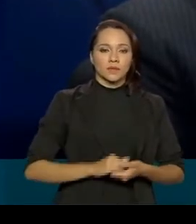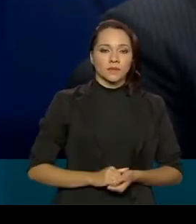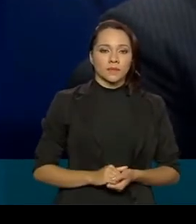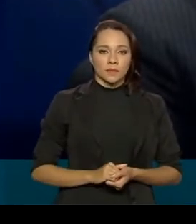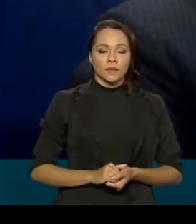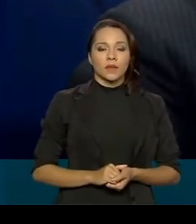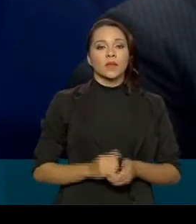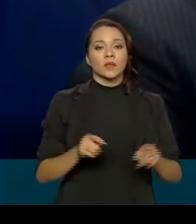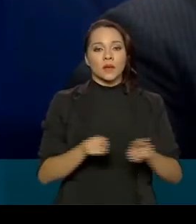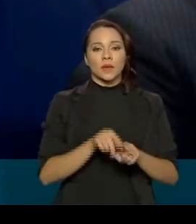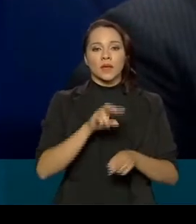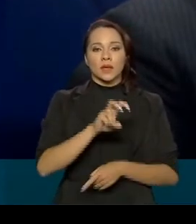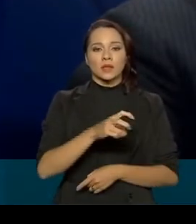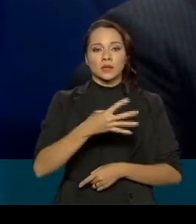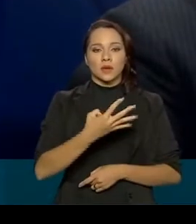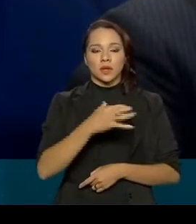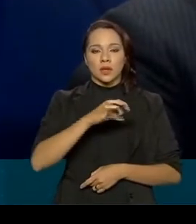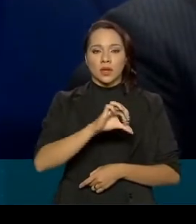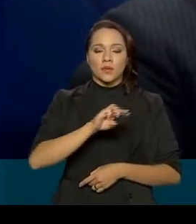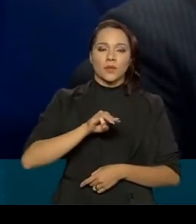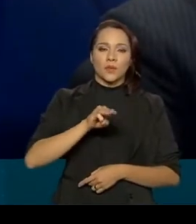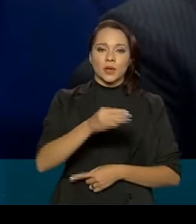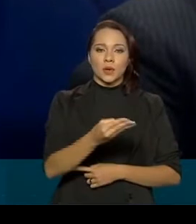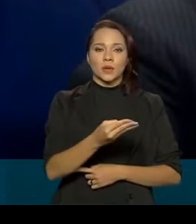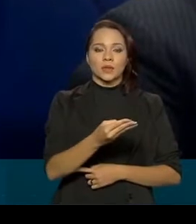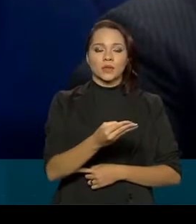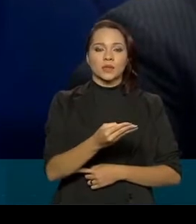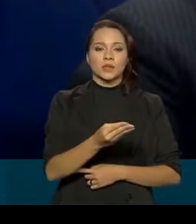e 549 milhões